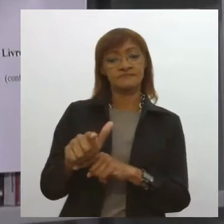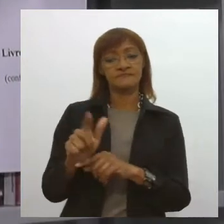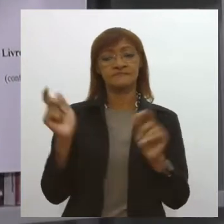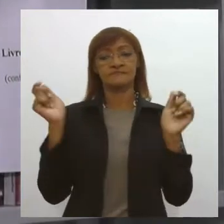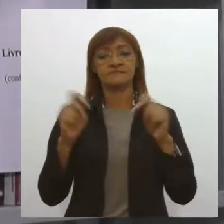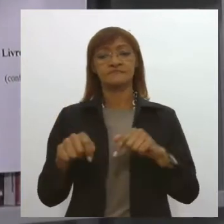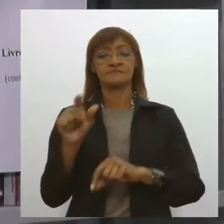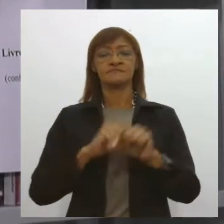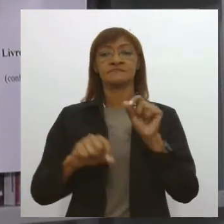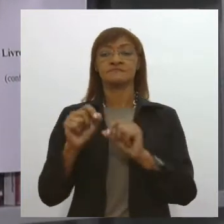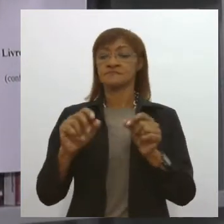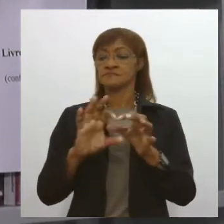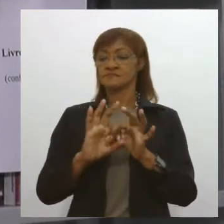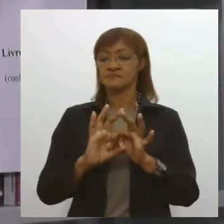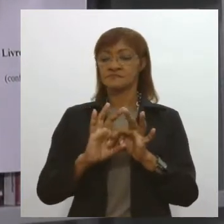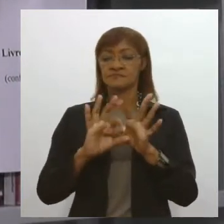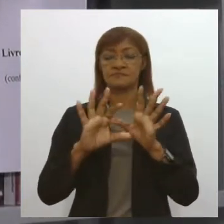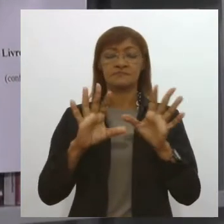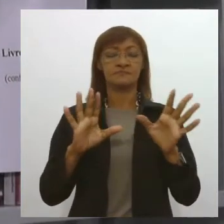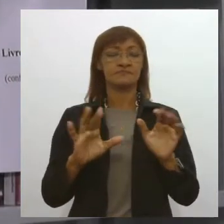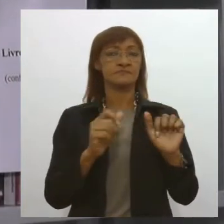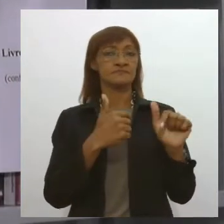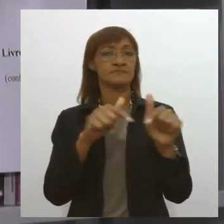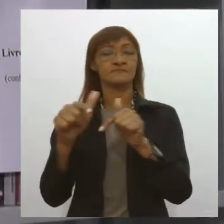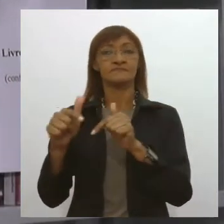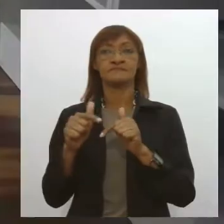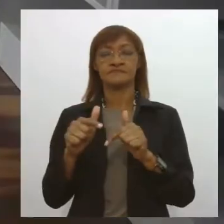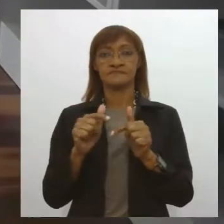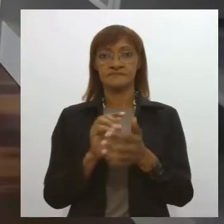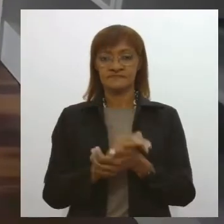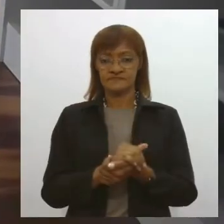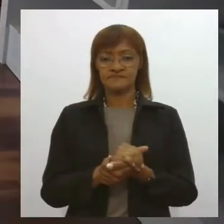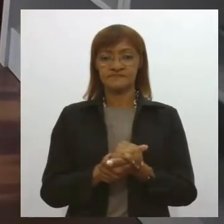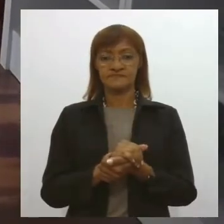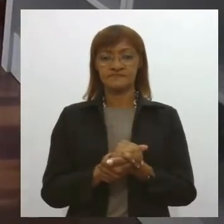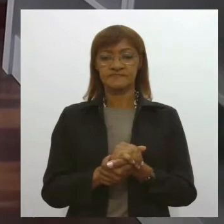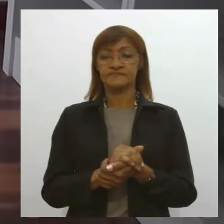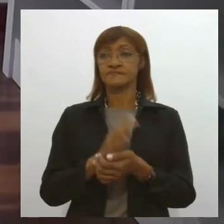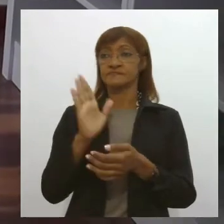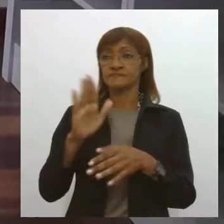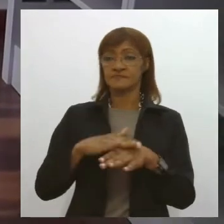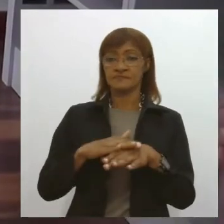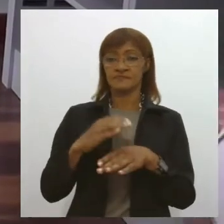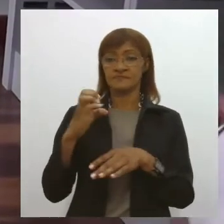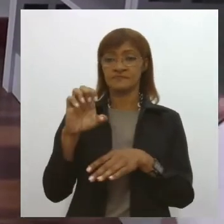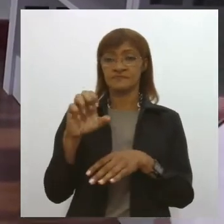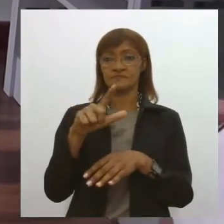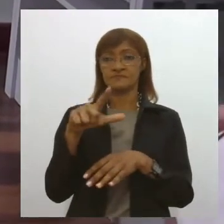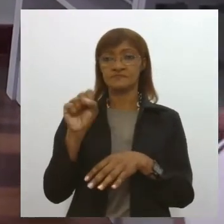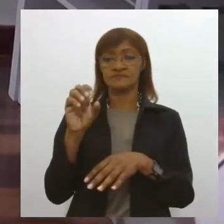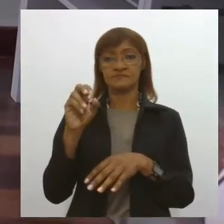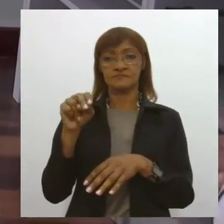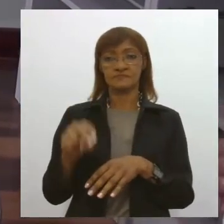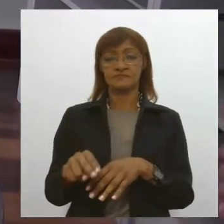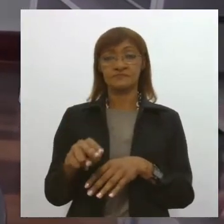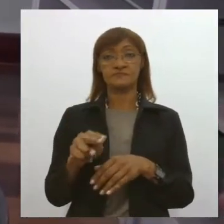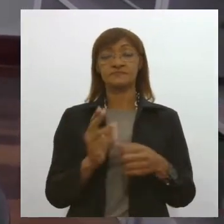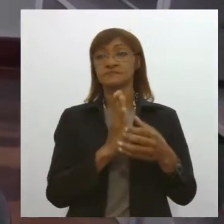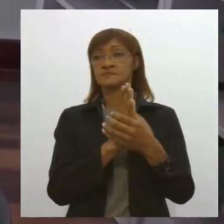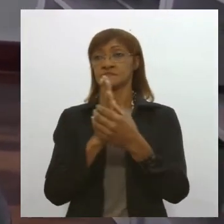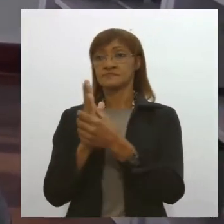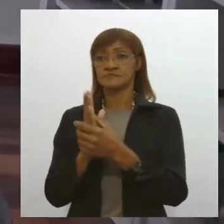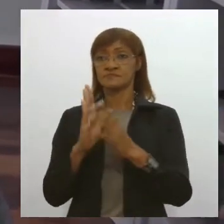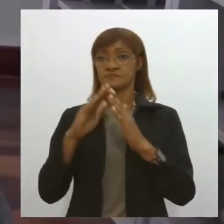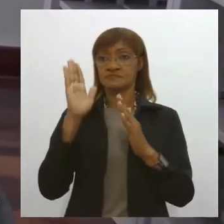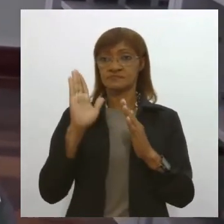então, disponibilizar esse serviço, esse recurso, né? De acordo com Celso Iris, a Biblioteca Deputado Marcelo Deda